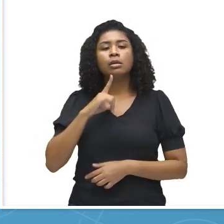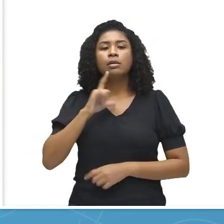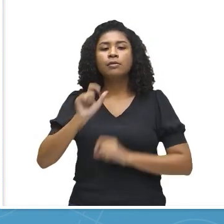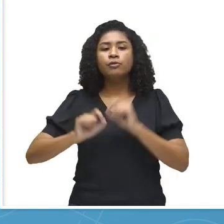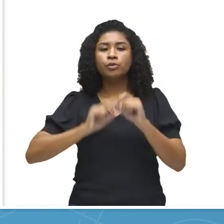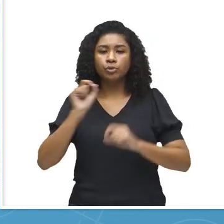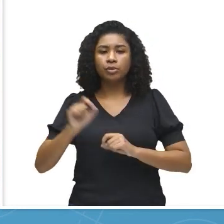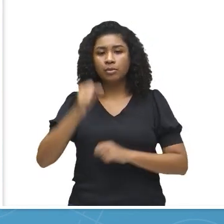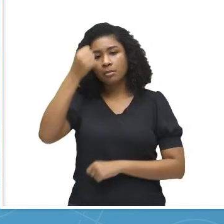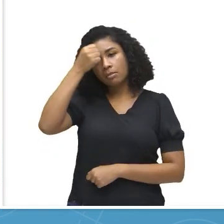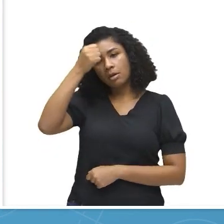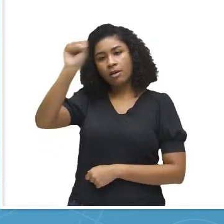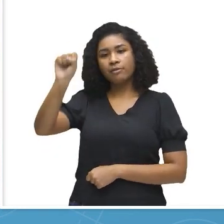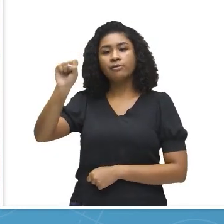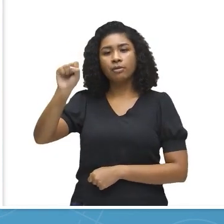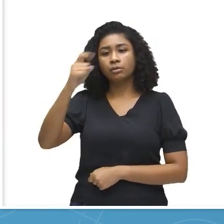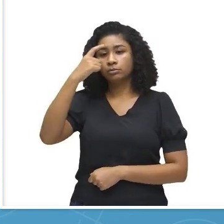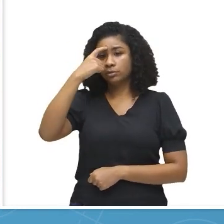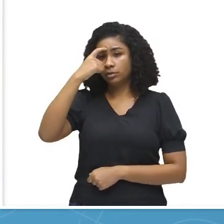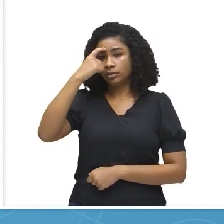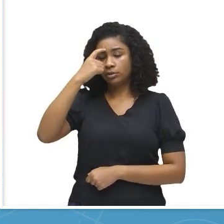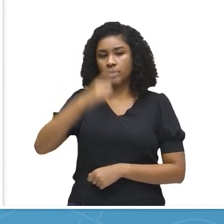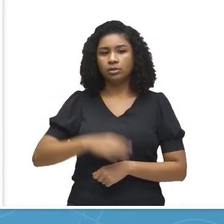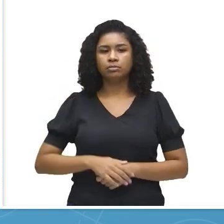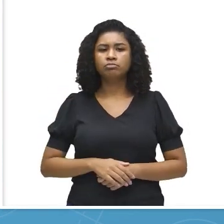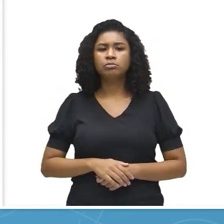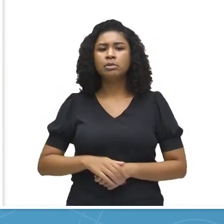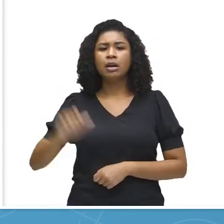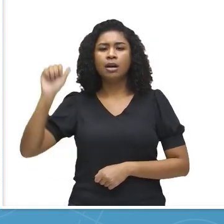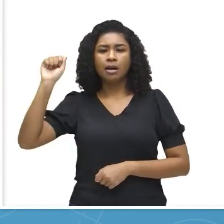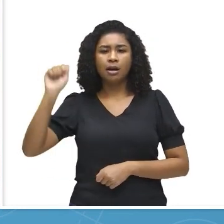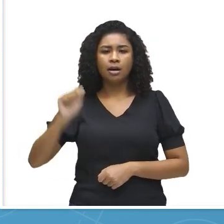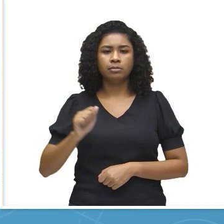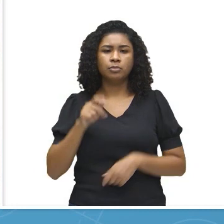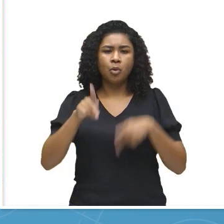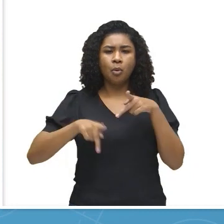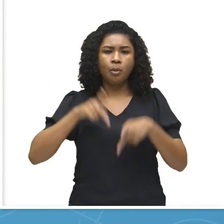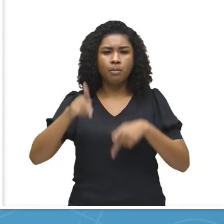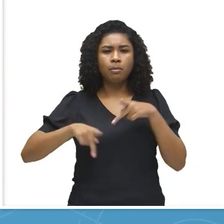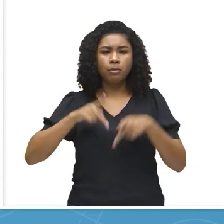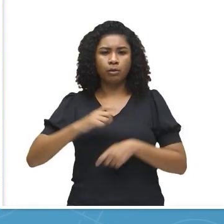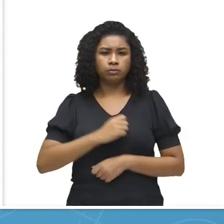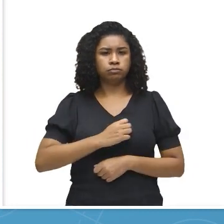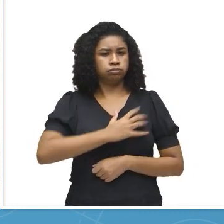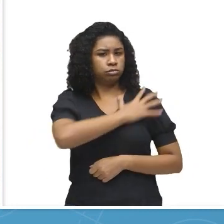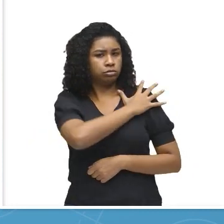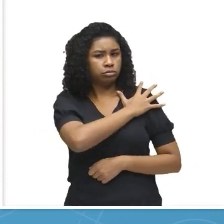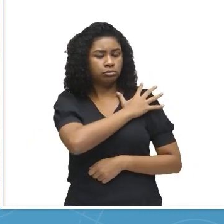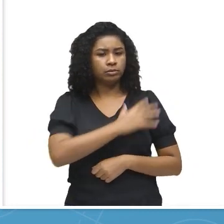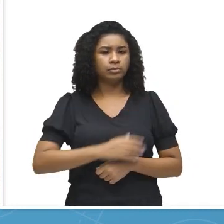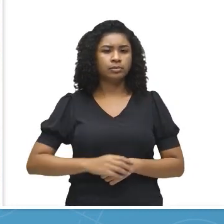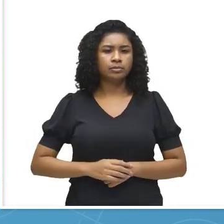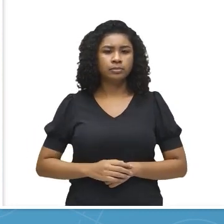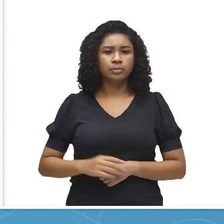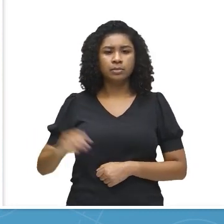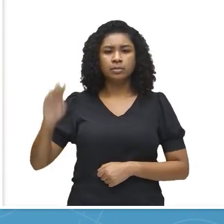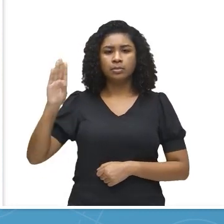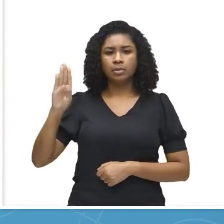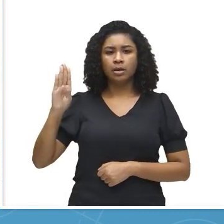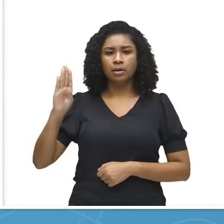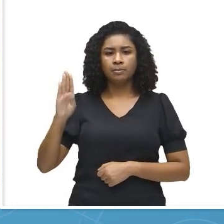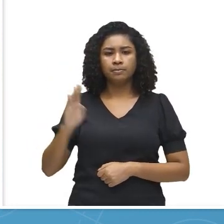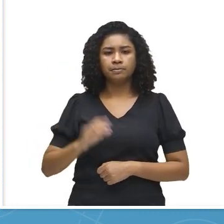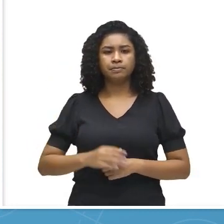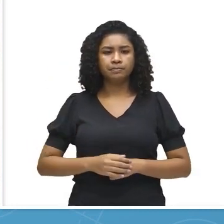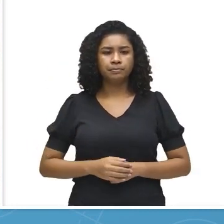eram, letra A, um corpo militar formado por hindus que se rebelavam contra os ingleses. Opção B, soldados ingleses radicados